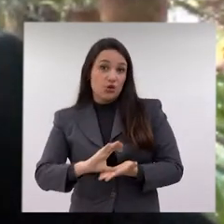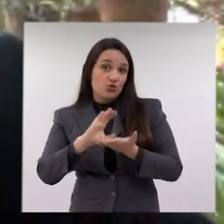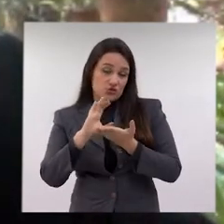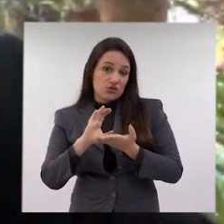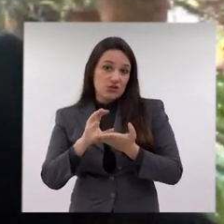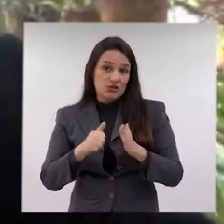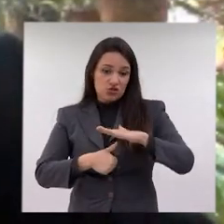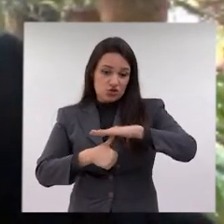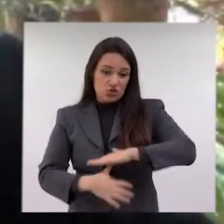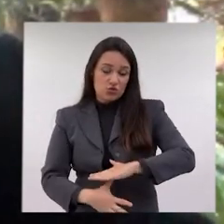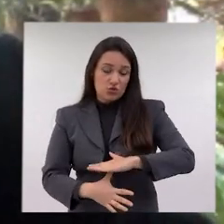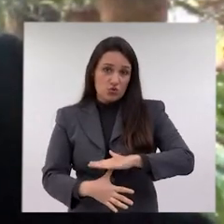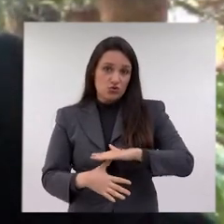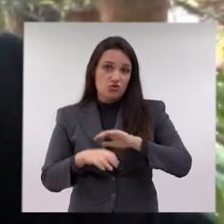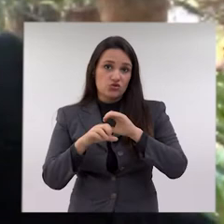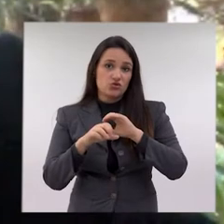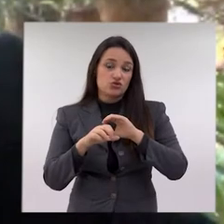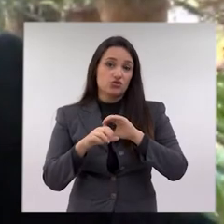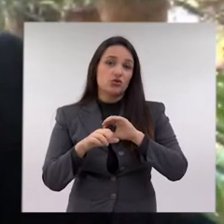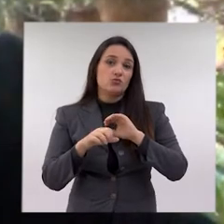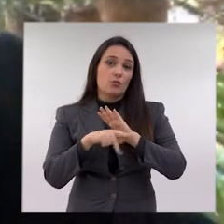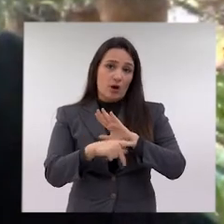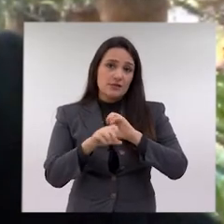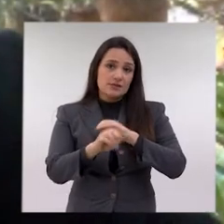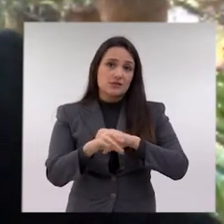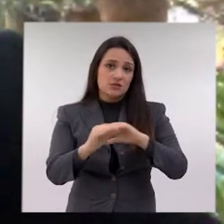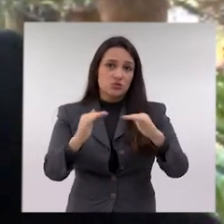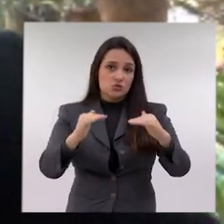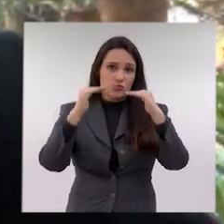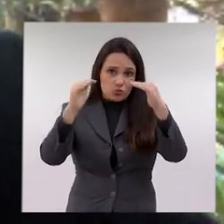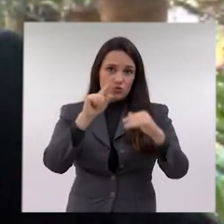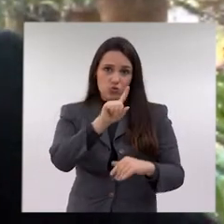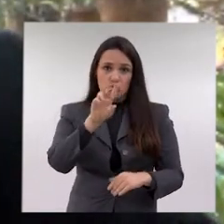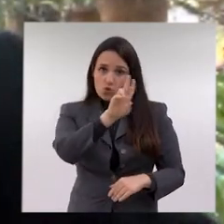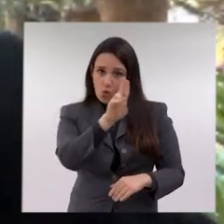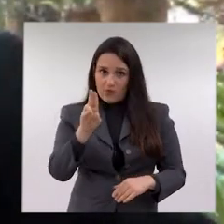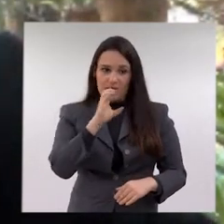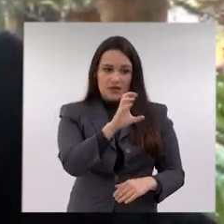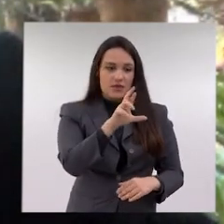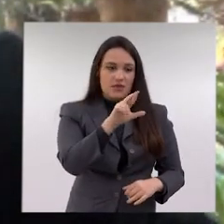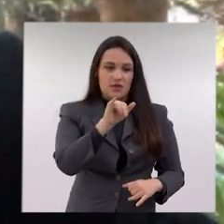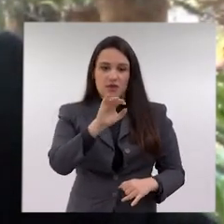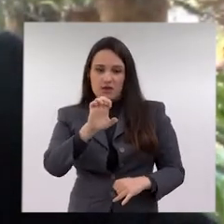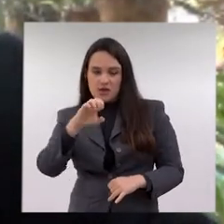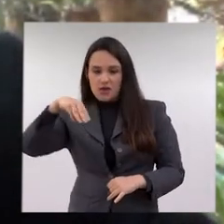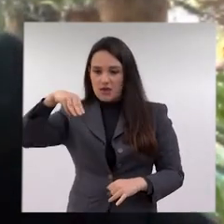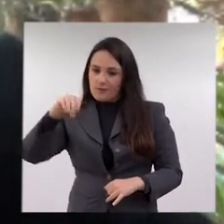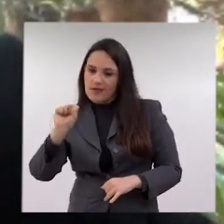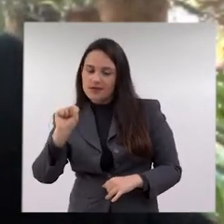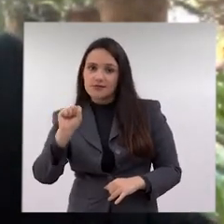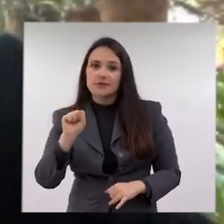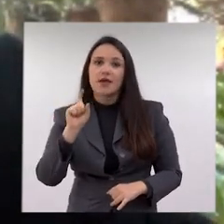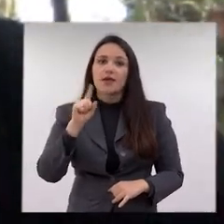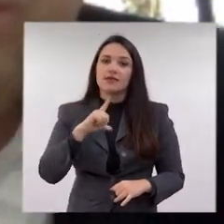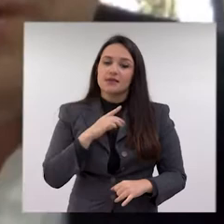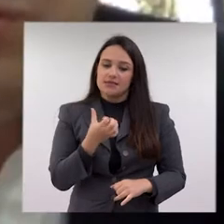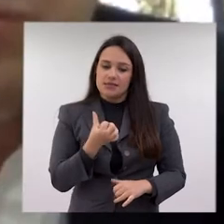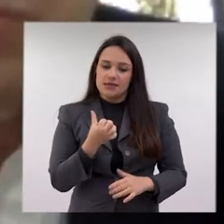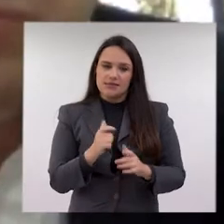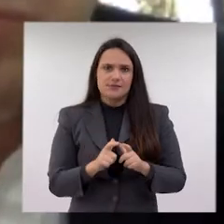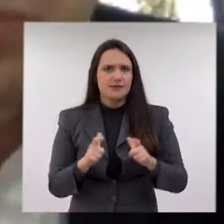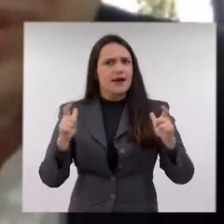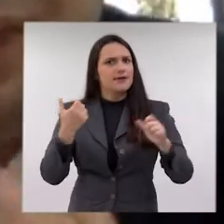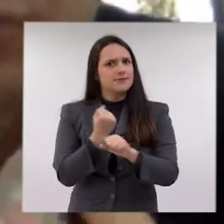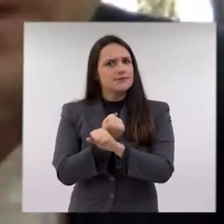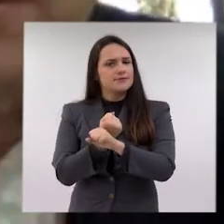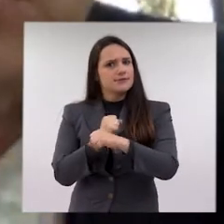de Reitores das Instituições de Ensino Superior, o CRI-MS, formado por 6 grandes instituições do Mato